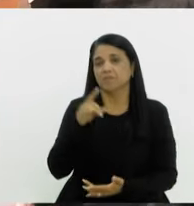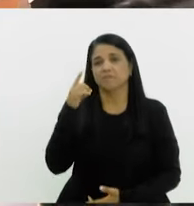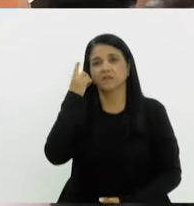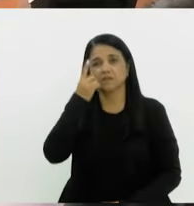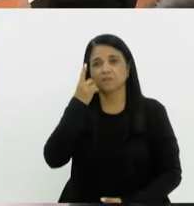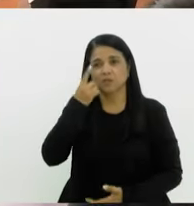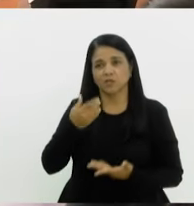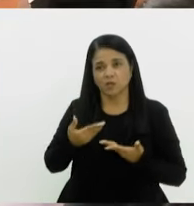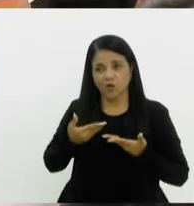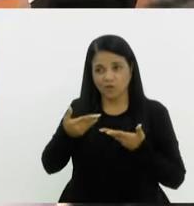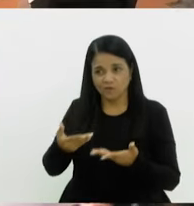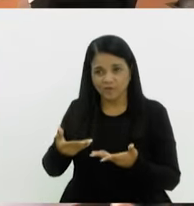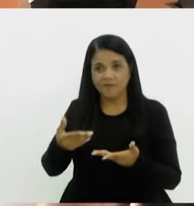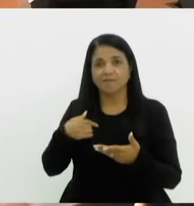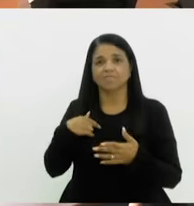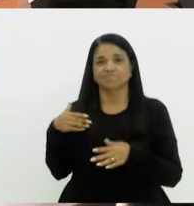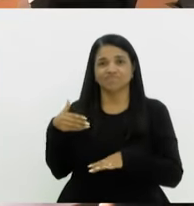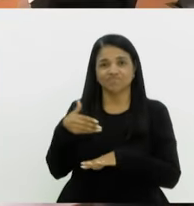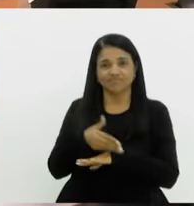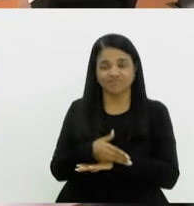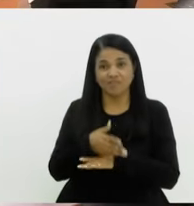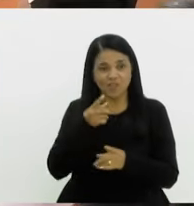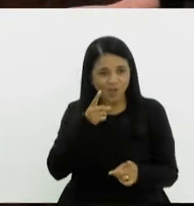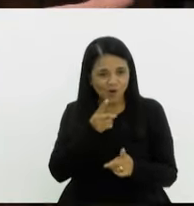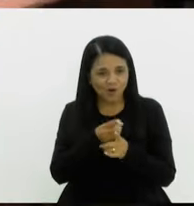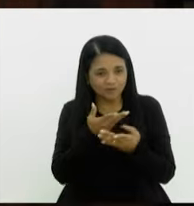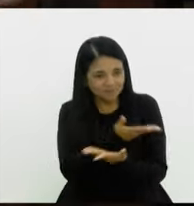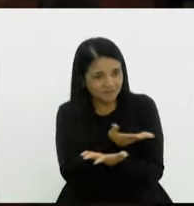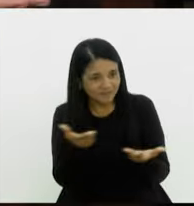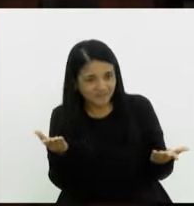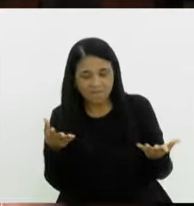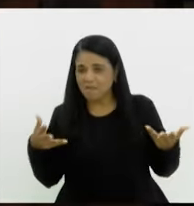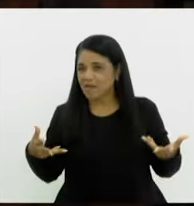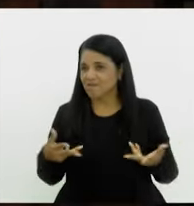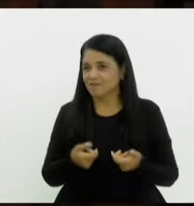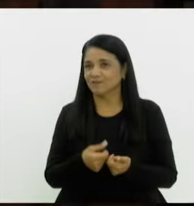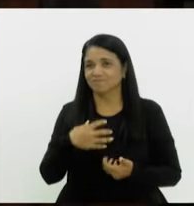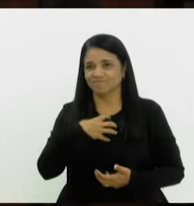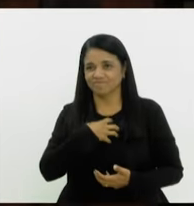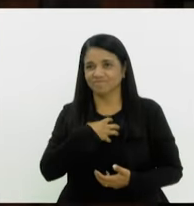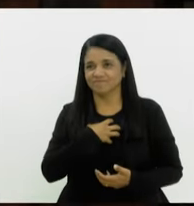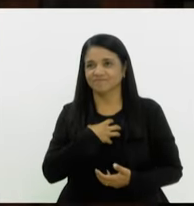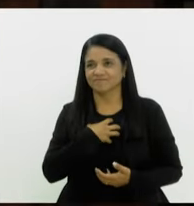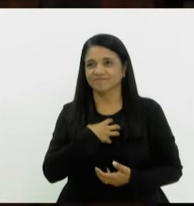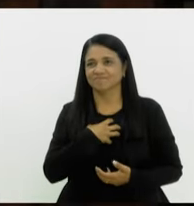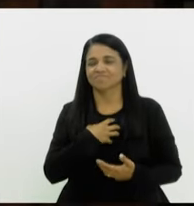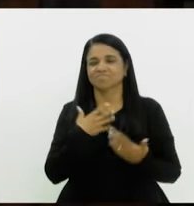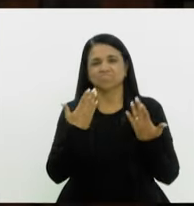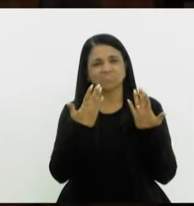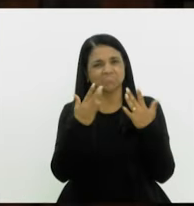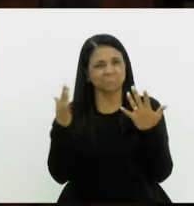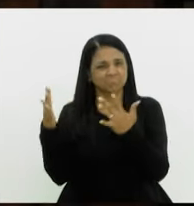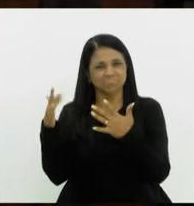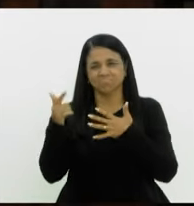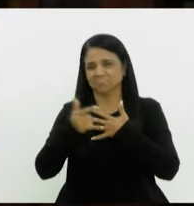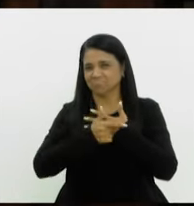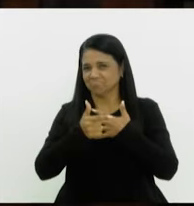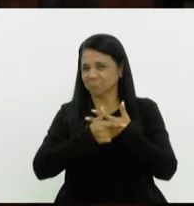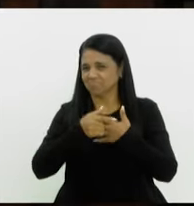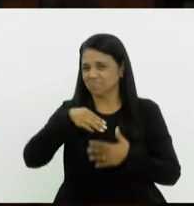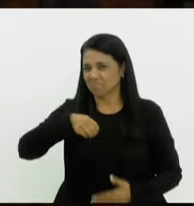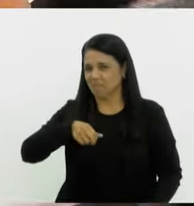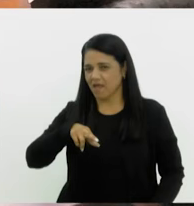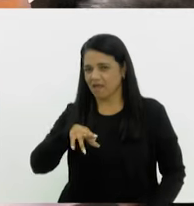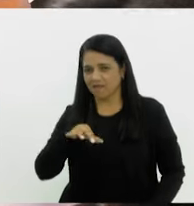Convida eu venho encontro isso daqui é de é maravilhoso então agrade marada você cumpre um papel incrível desse país o